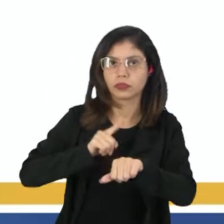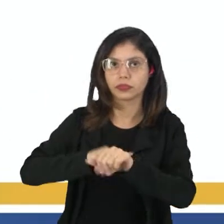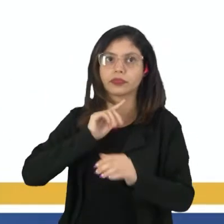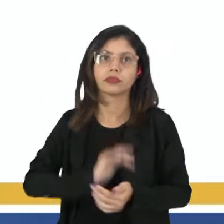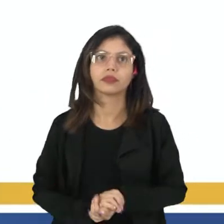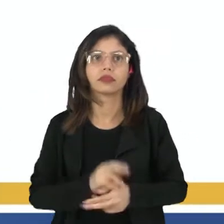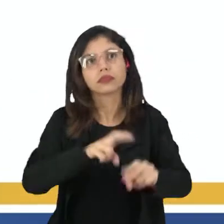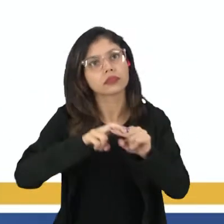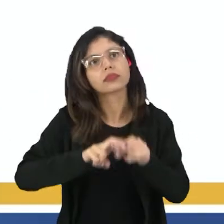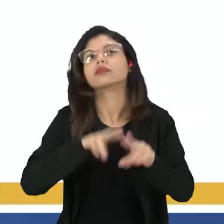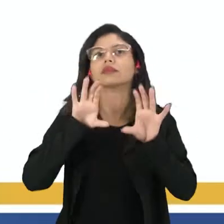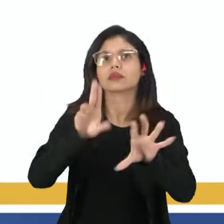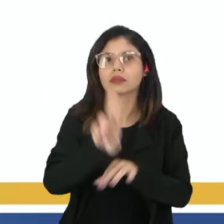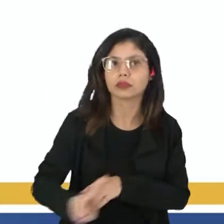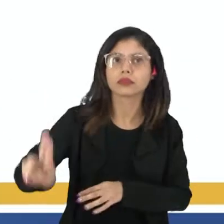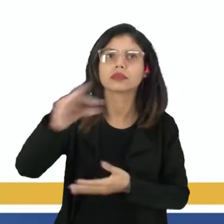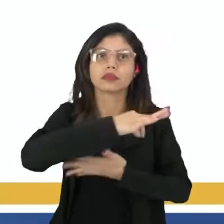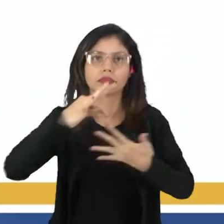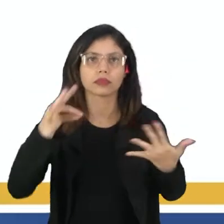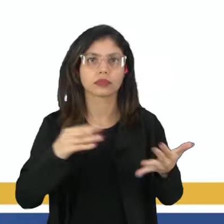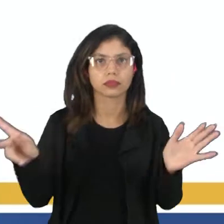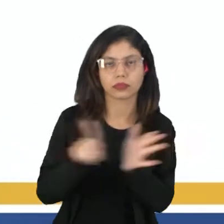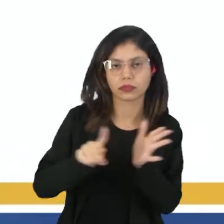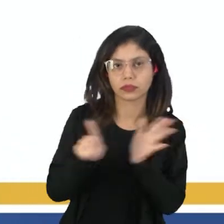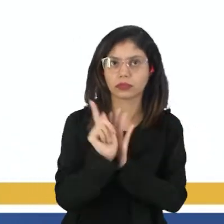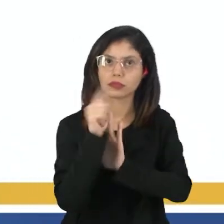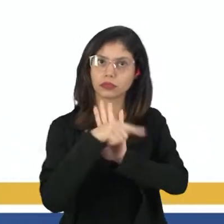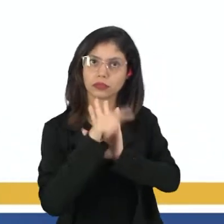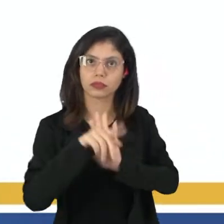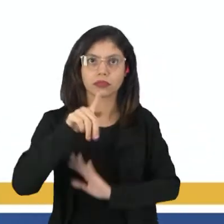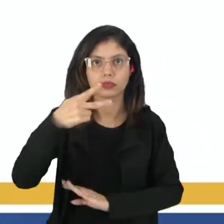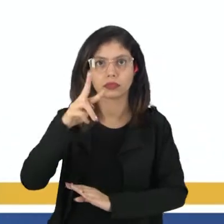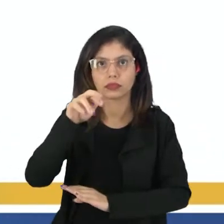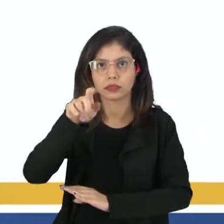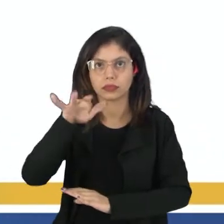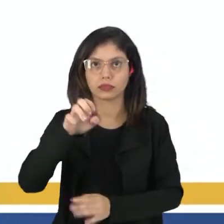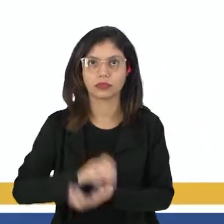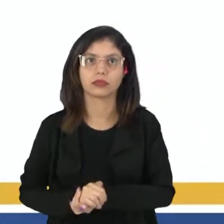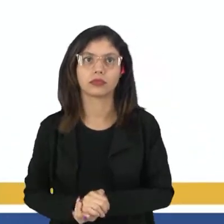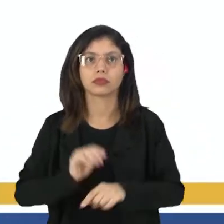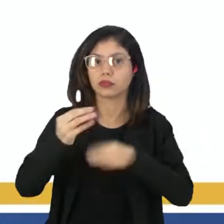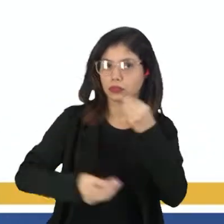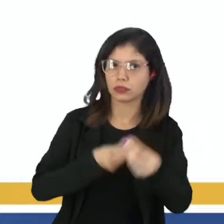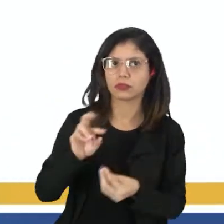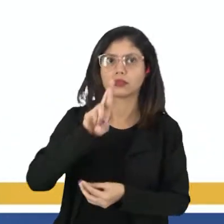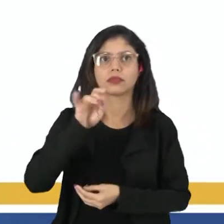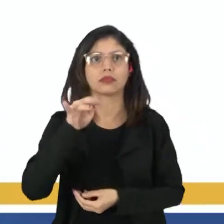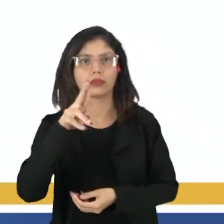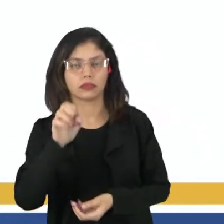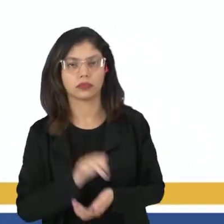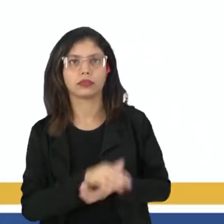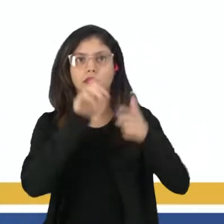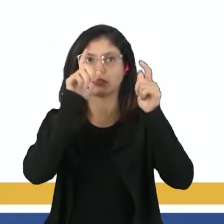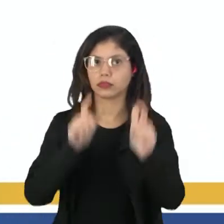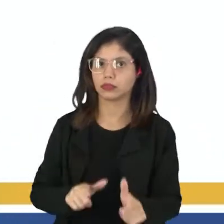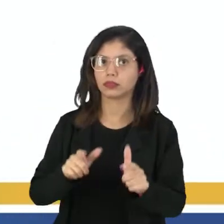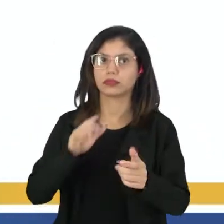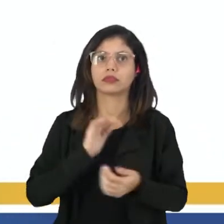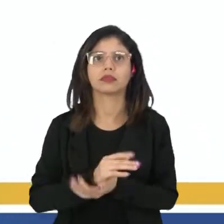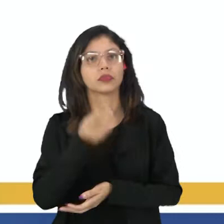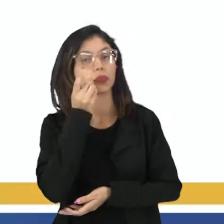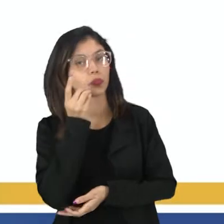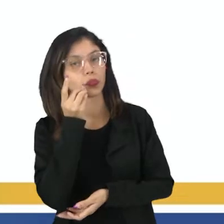espaço-temporal e, por isso, utiliza-se elementos típicos dos gêneros epistolares, tais como